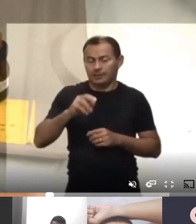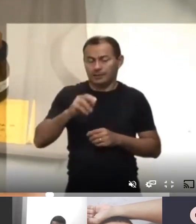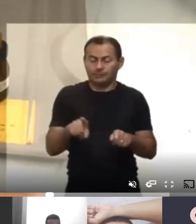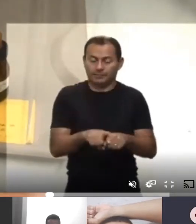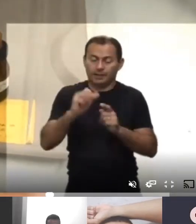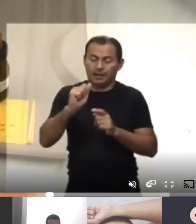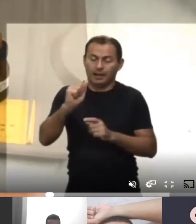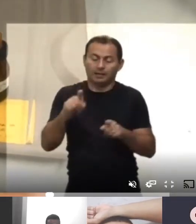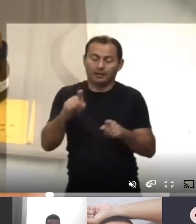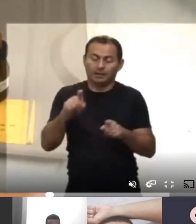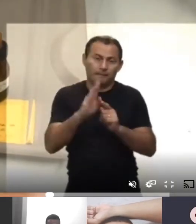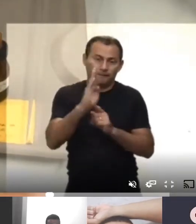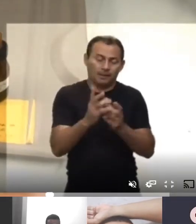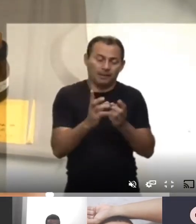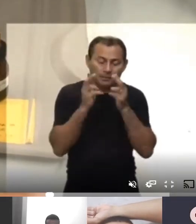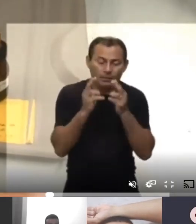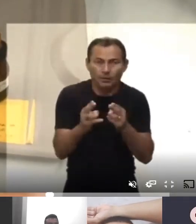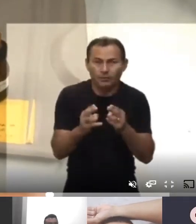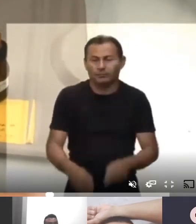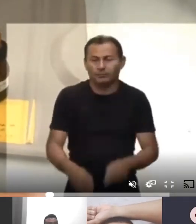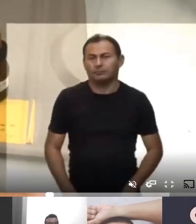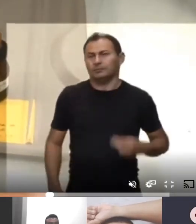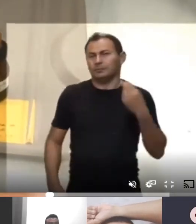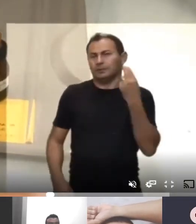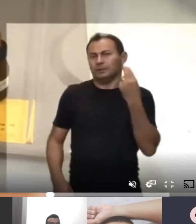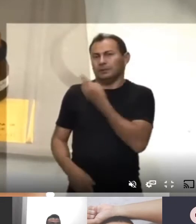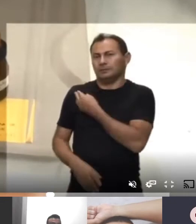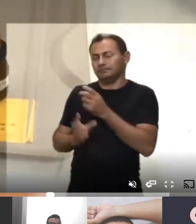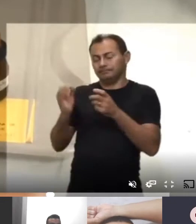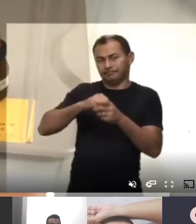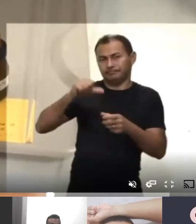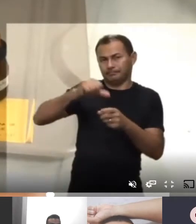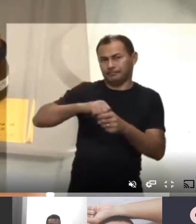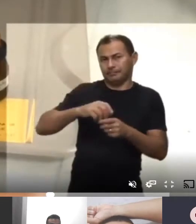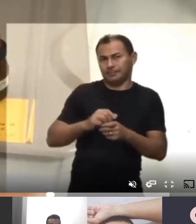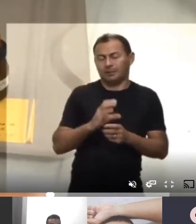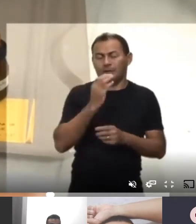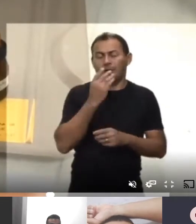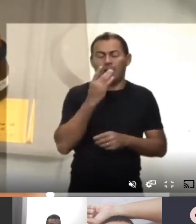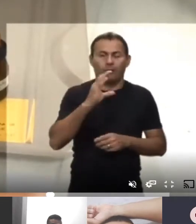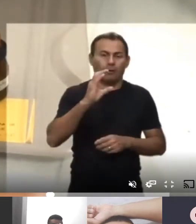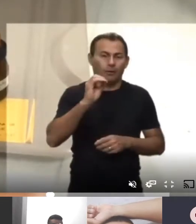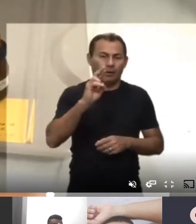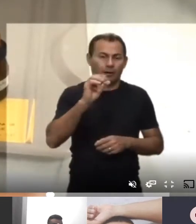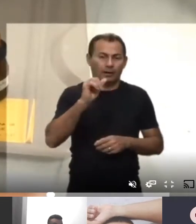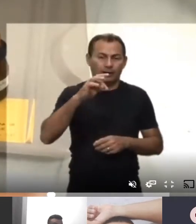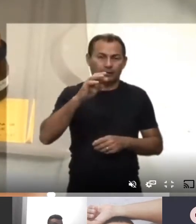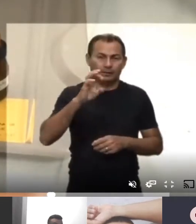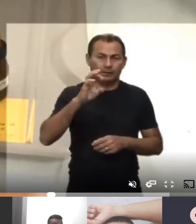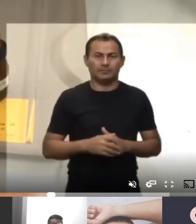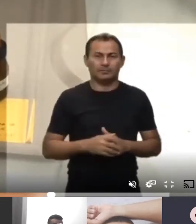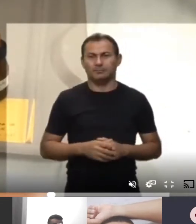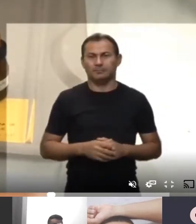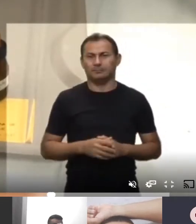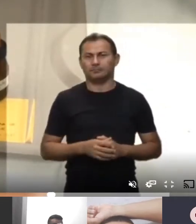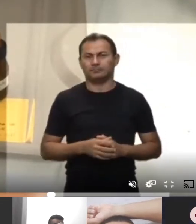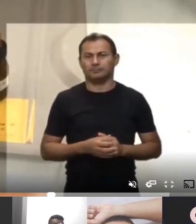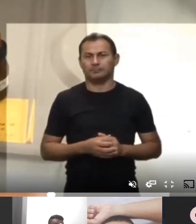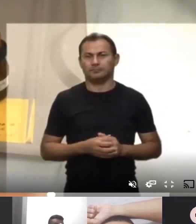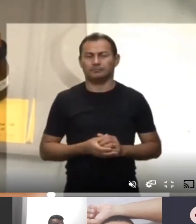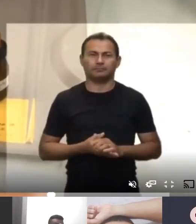Coloca 10 ml dessa solução tampão no becker A, no becker B. Depois pega mais 10 ml,